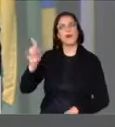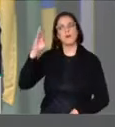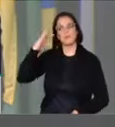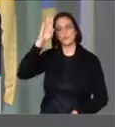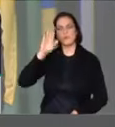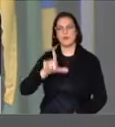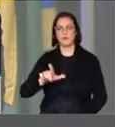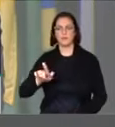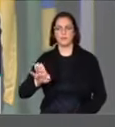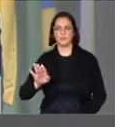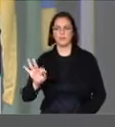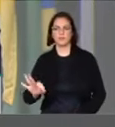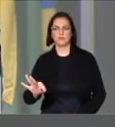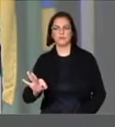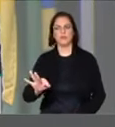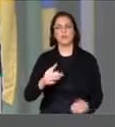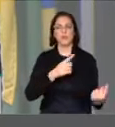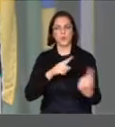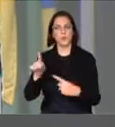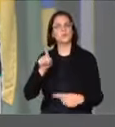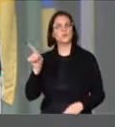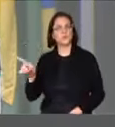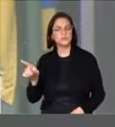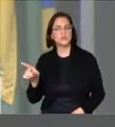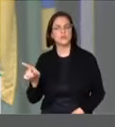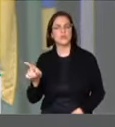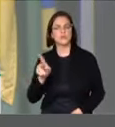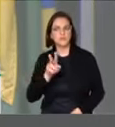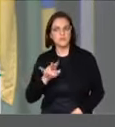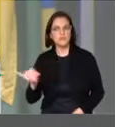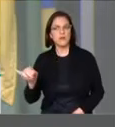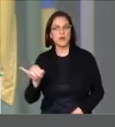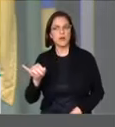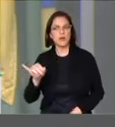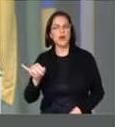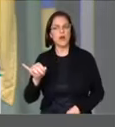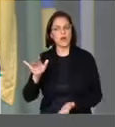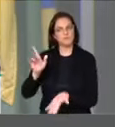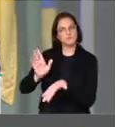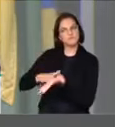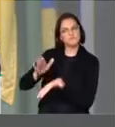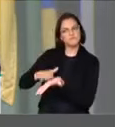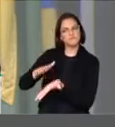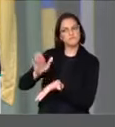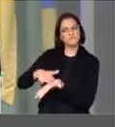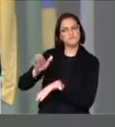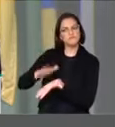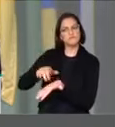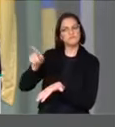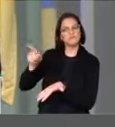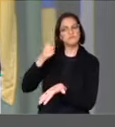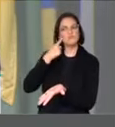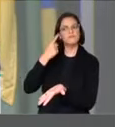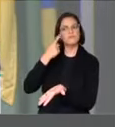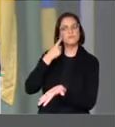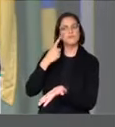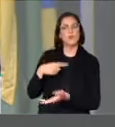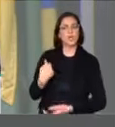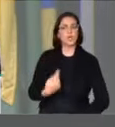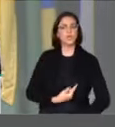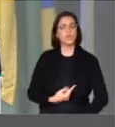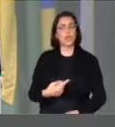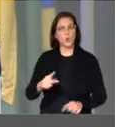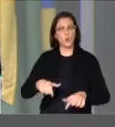os LGBTs estão vindo para cima de você. Vai ser na nossa mão que você vai cair. Porque nós vamos